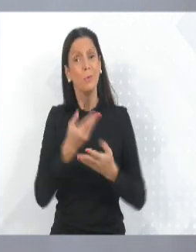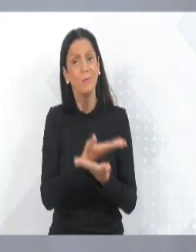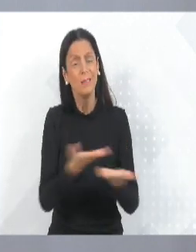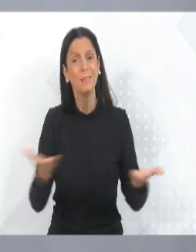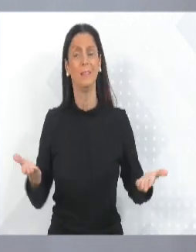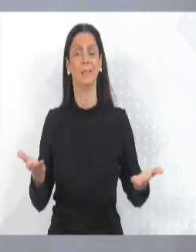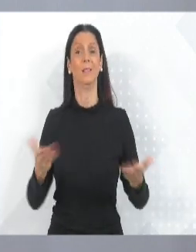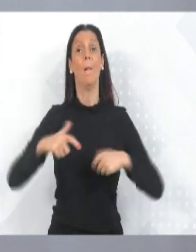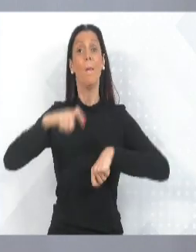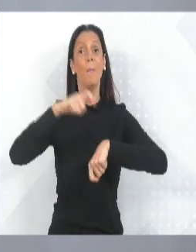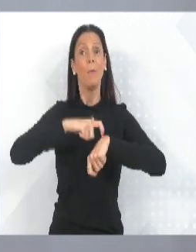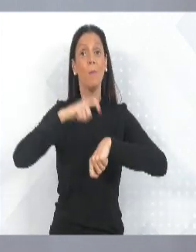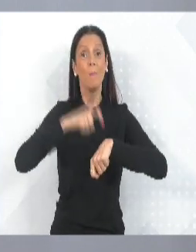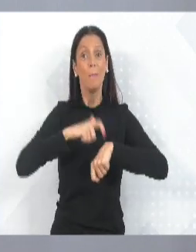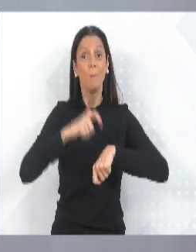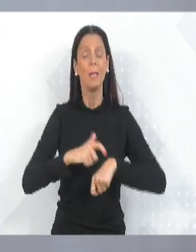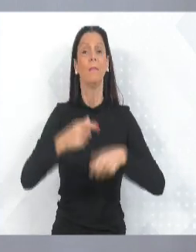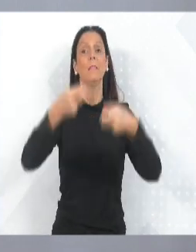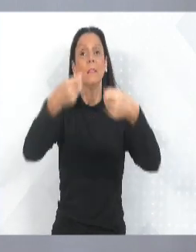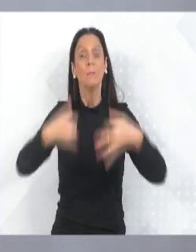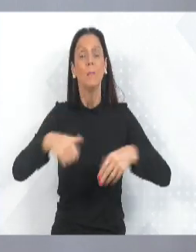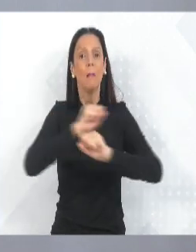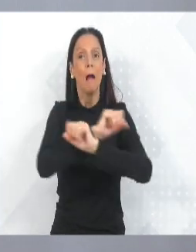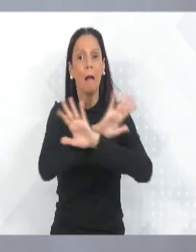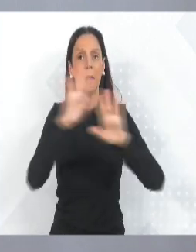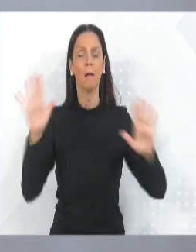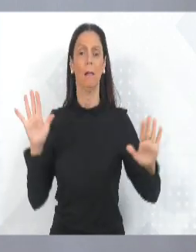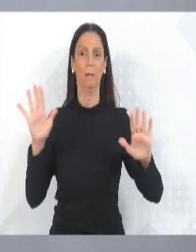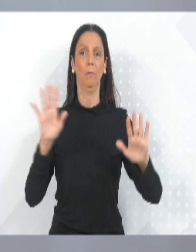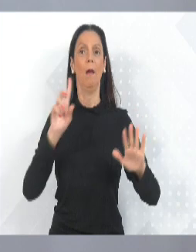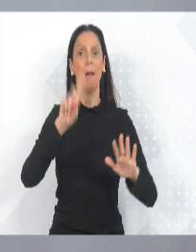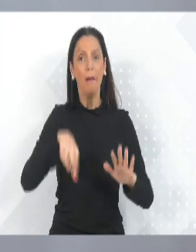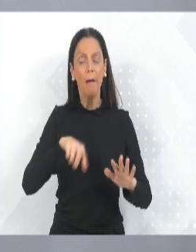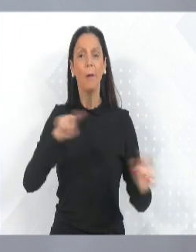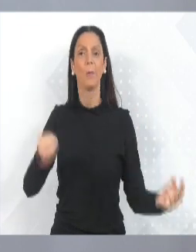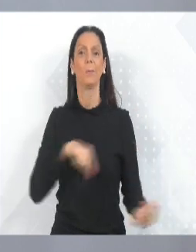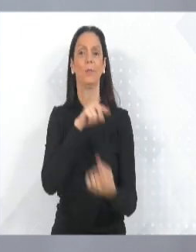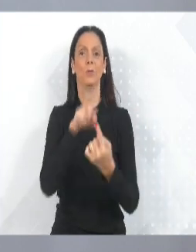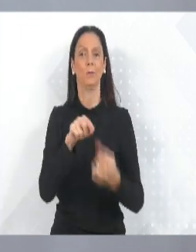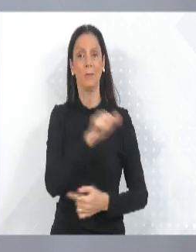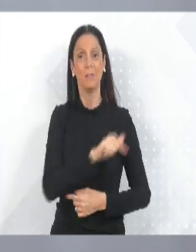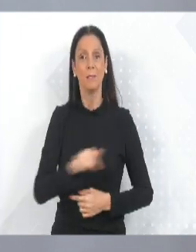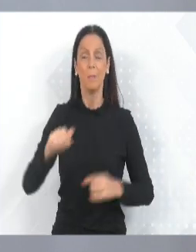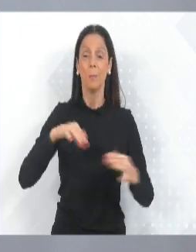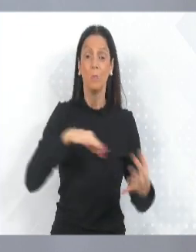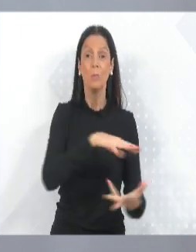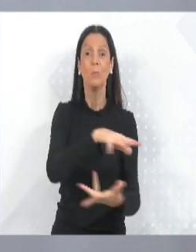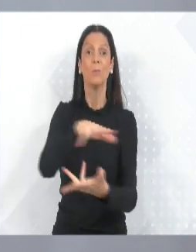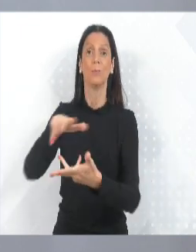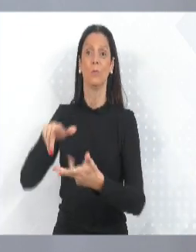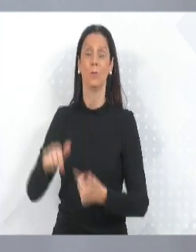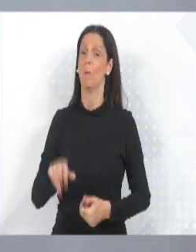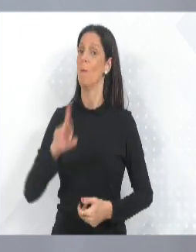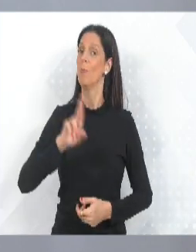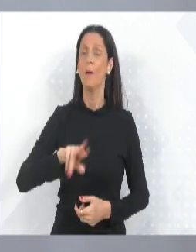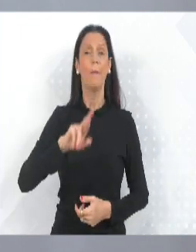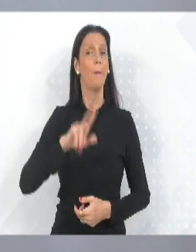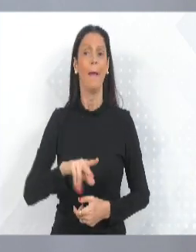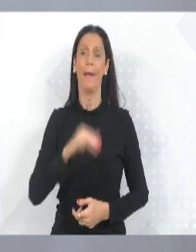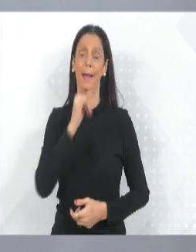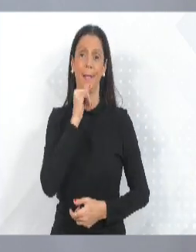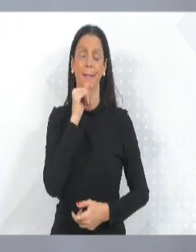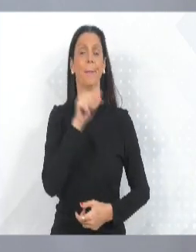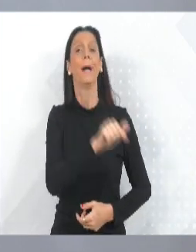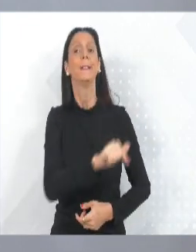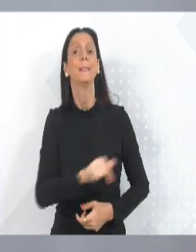é um momento de esclarecimento É essa a função da semana mundial Ela não é uma função Ela não é uma